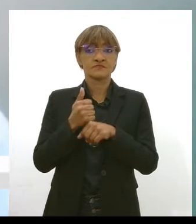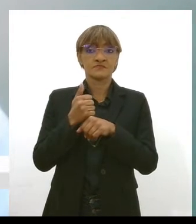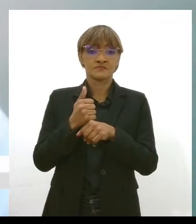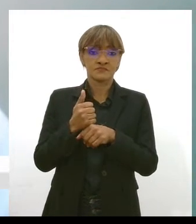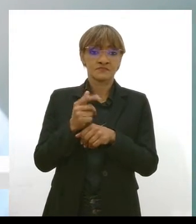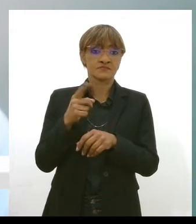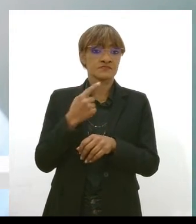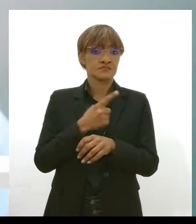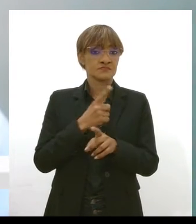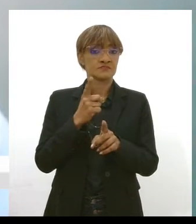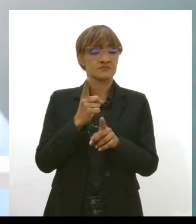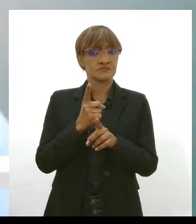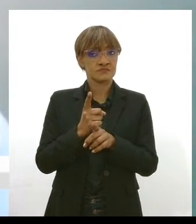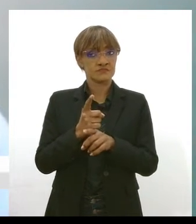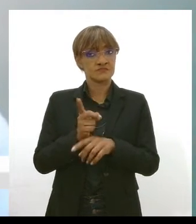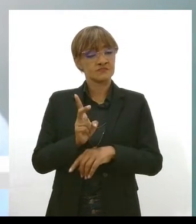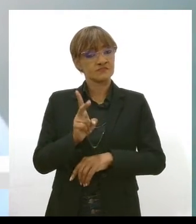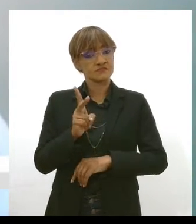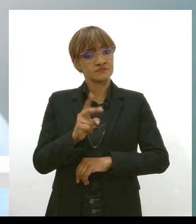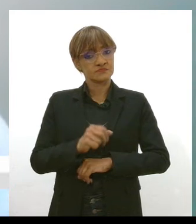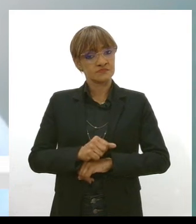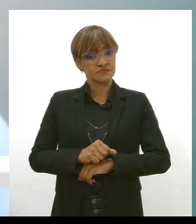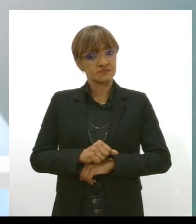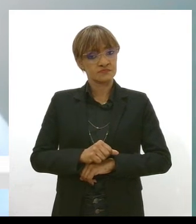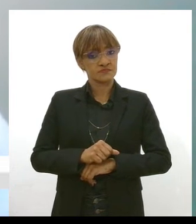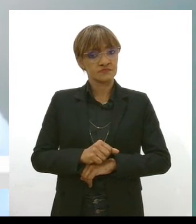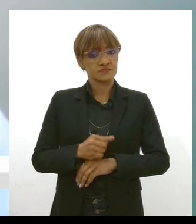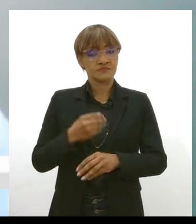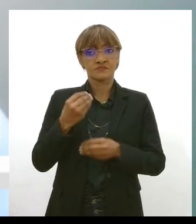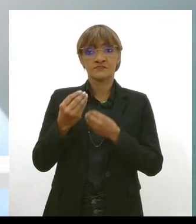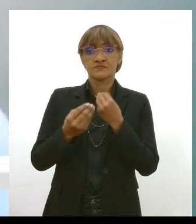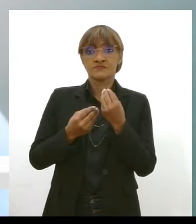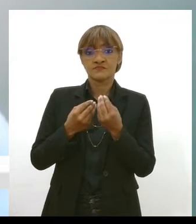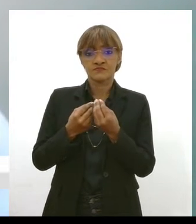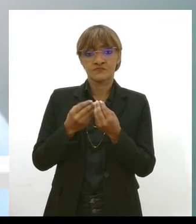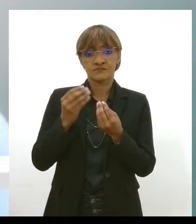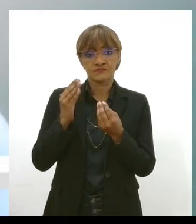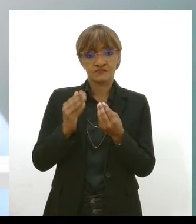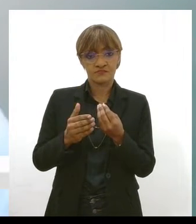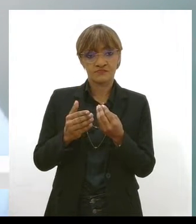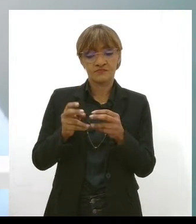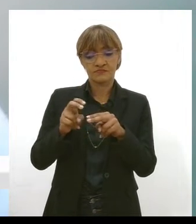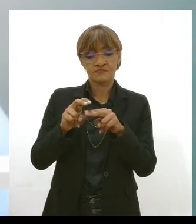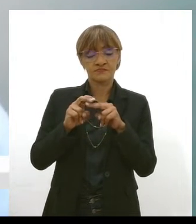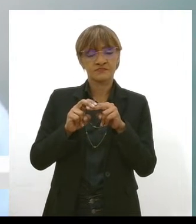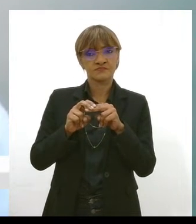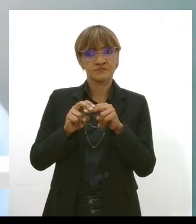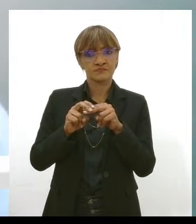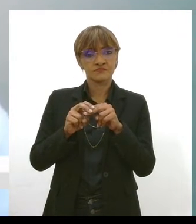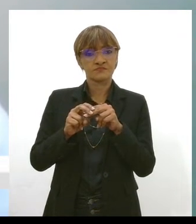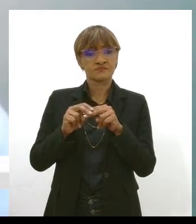geralmente, na atenção secundária. Por isso que essas mulheres buscam o CAISM